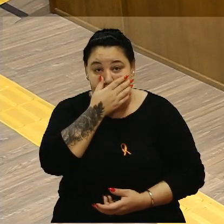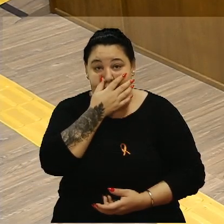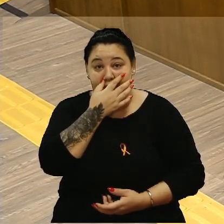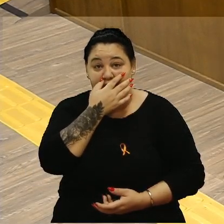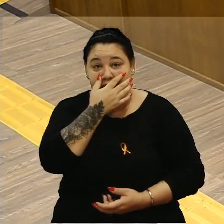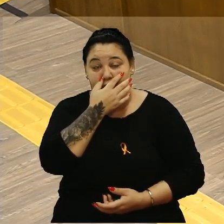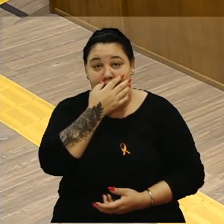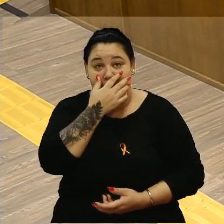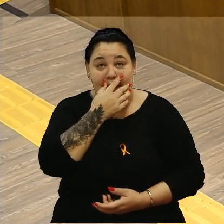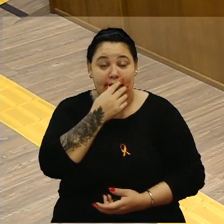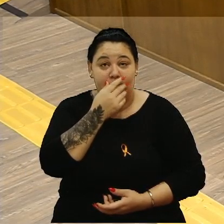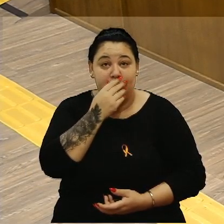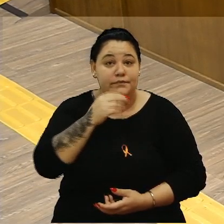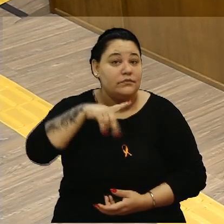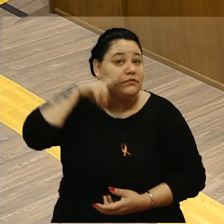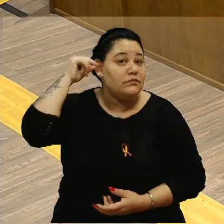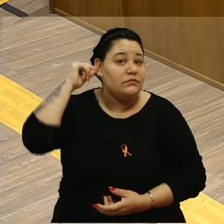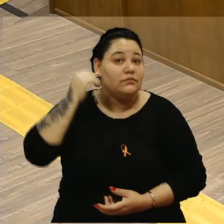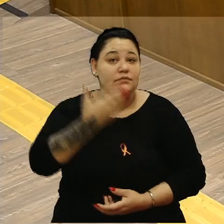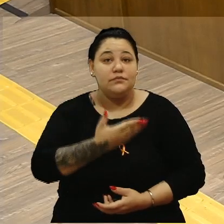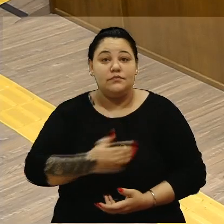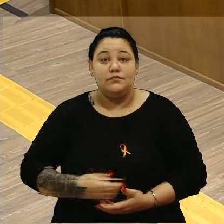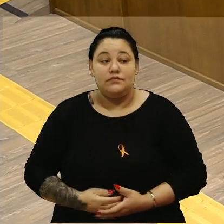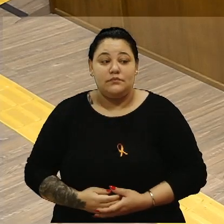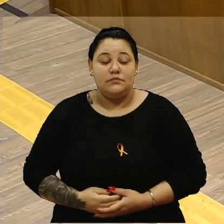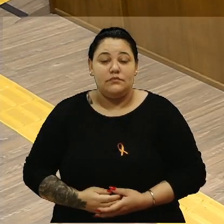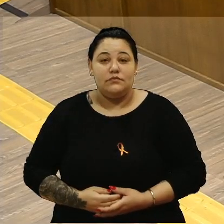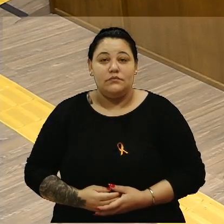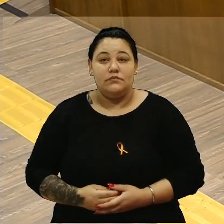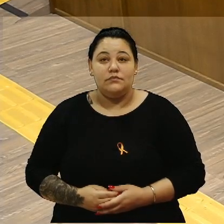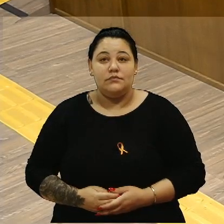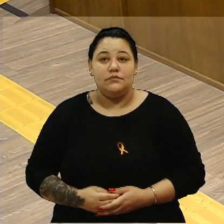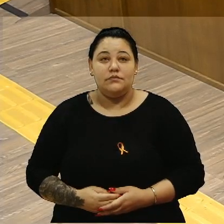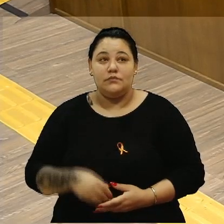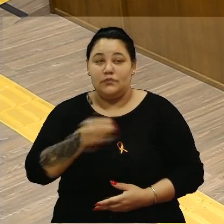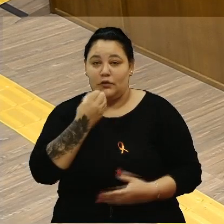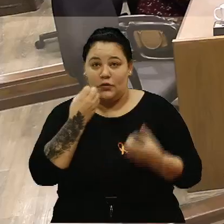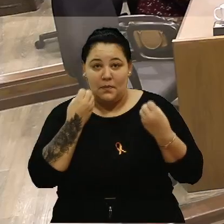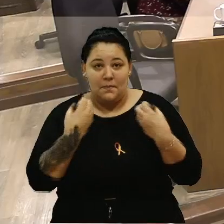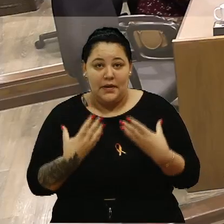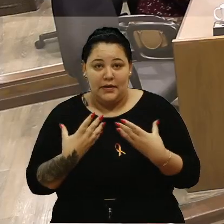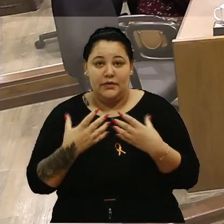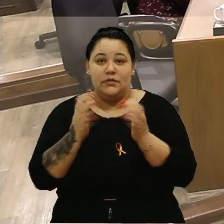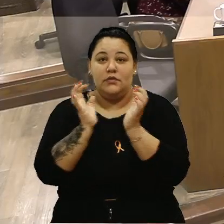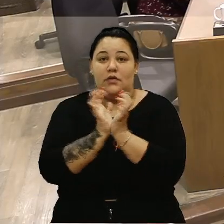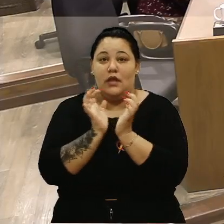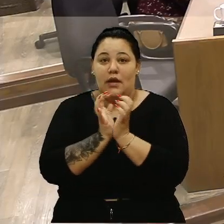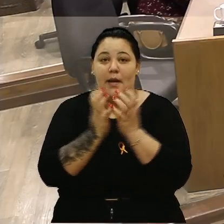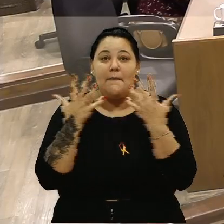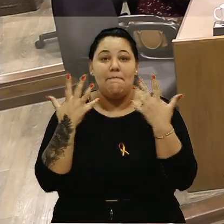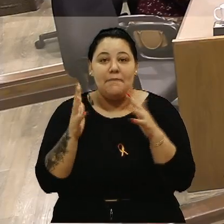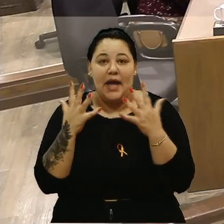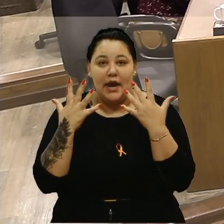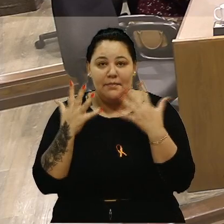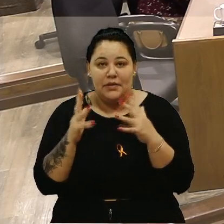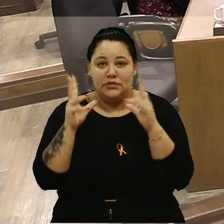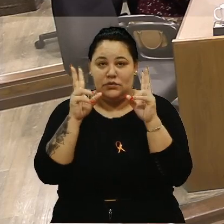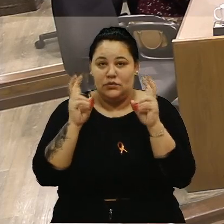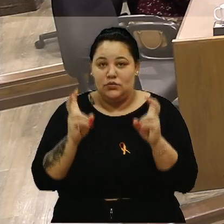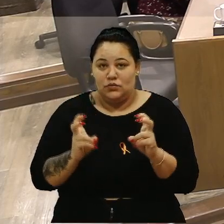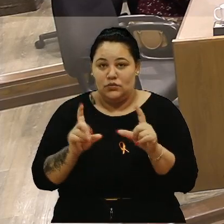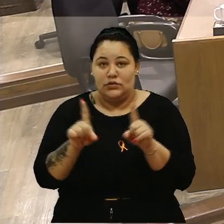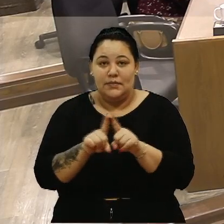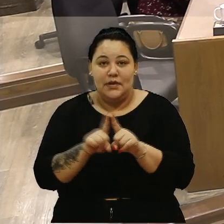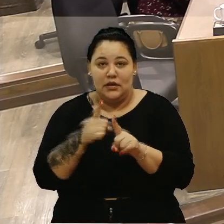Aldonei Machado da Criúva. Muito bem, colega Sandro, parabéns pelo tema. E é um tema que a gente